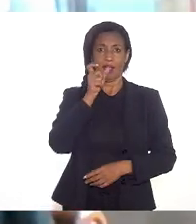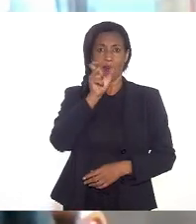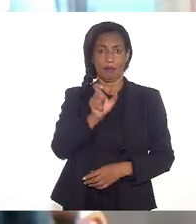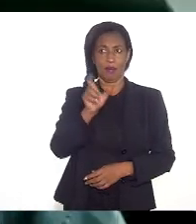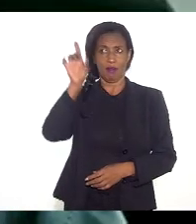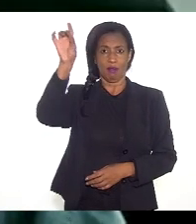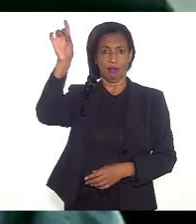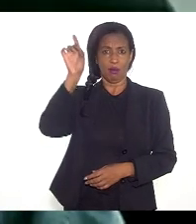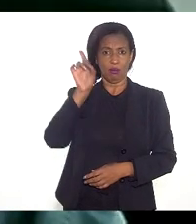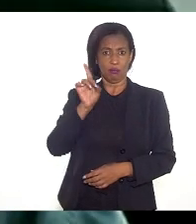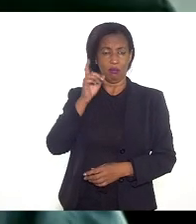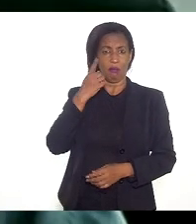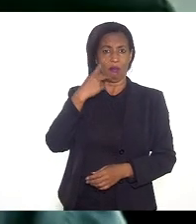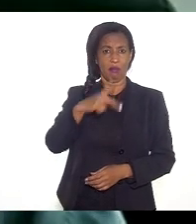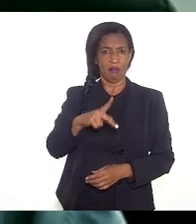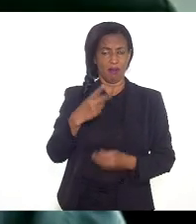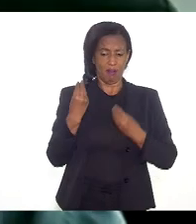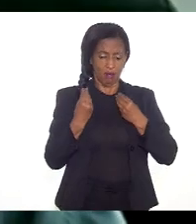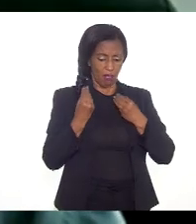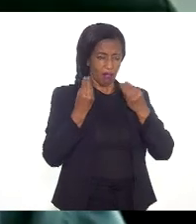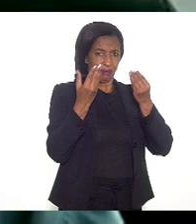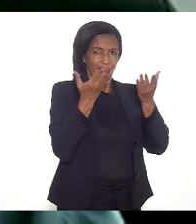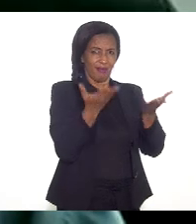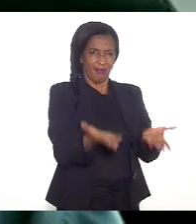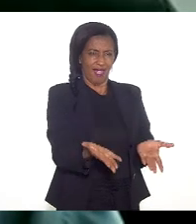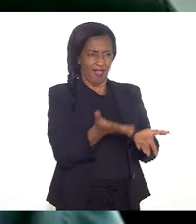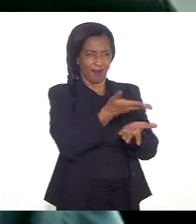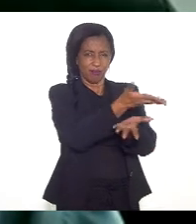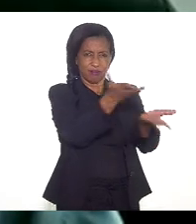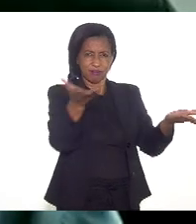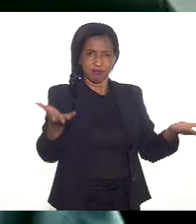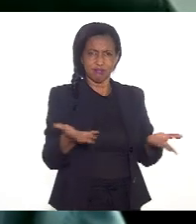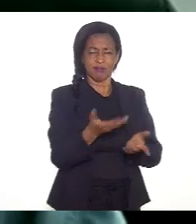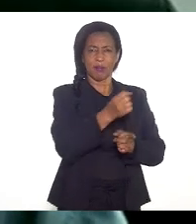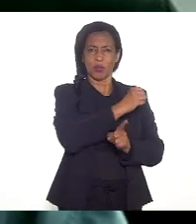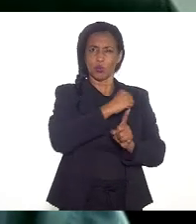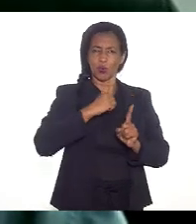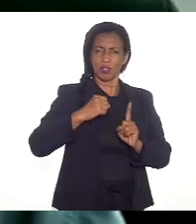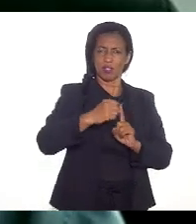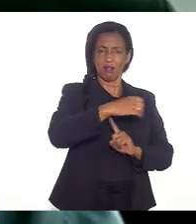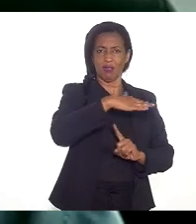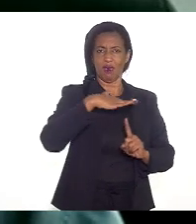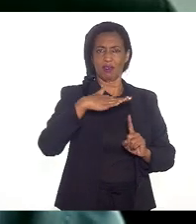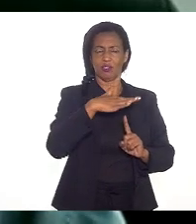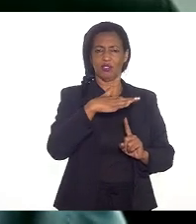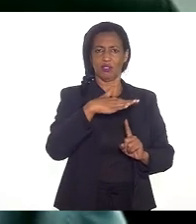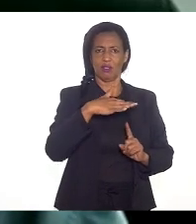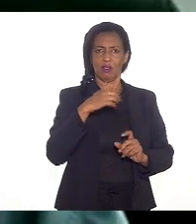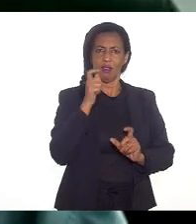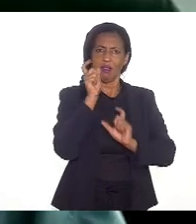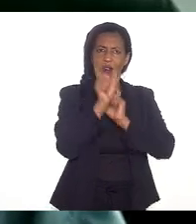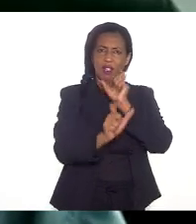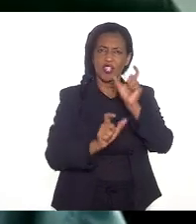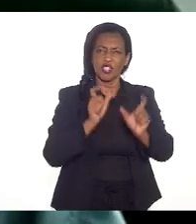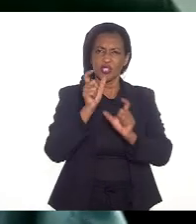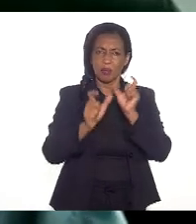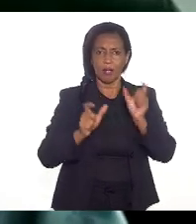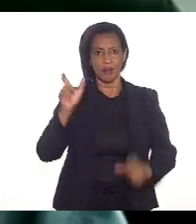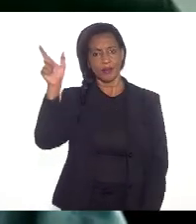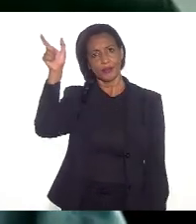passa para os seus fiéis e para a sociedade as palavras das